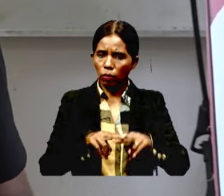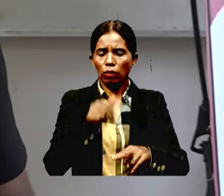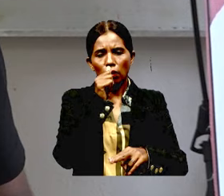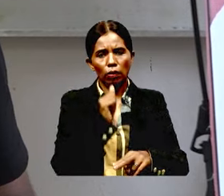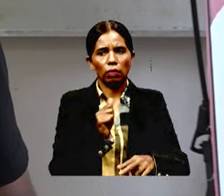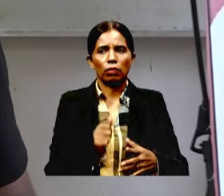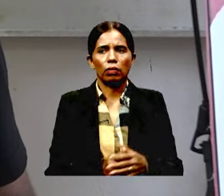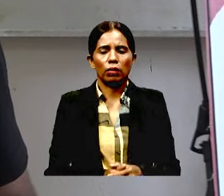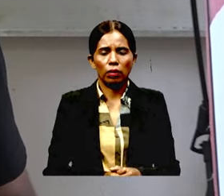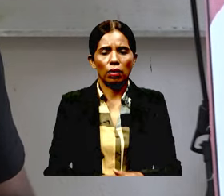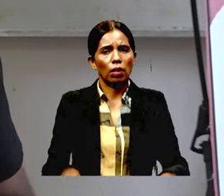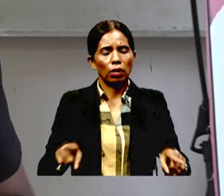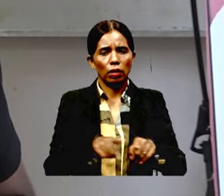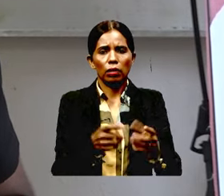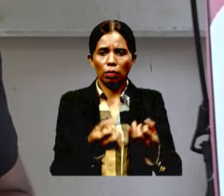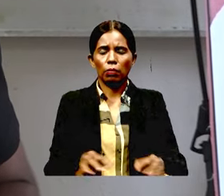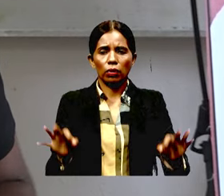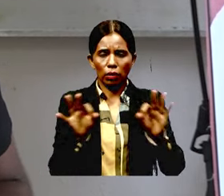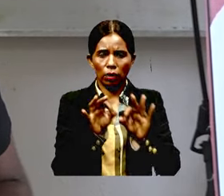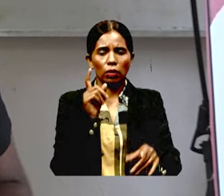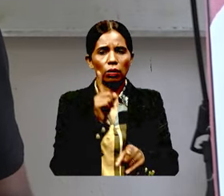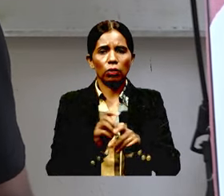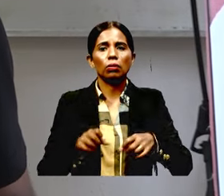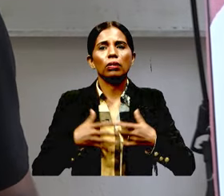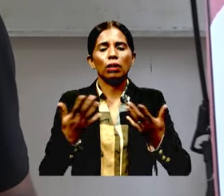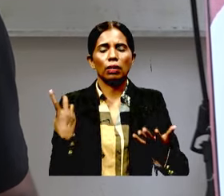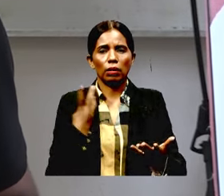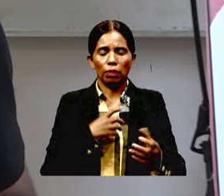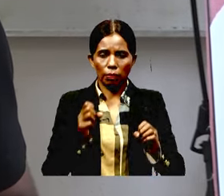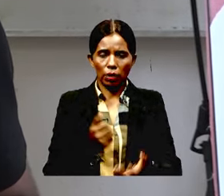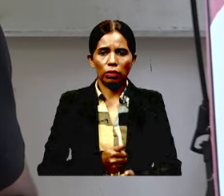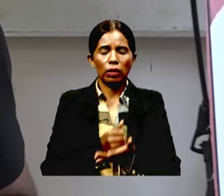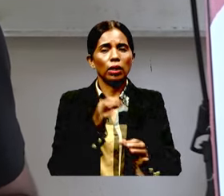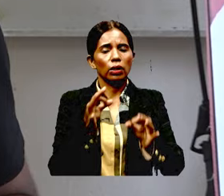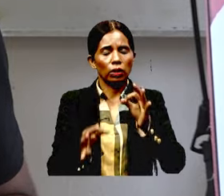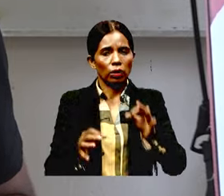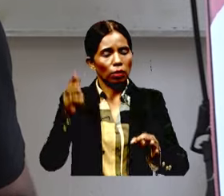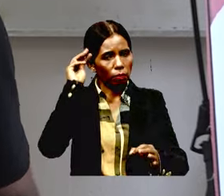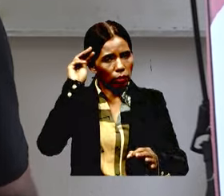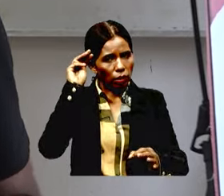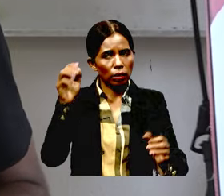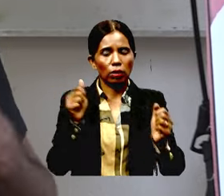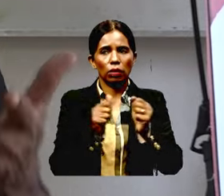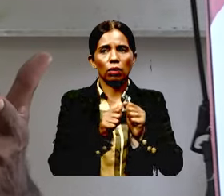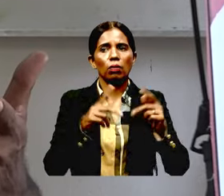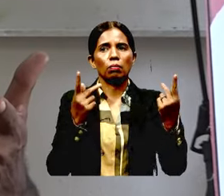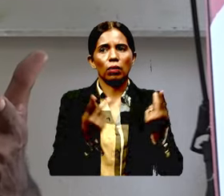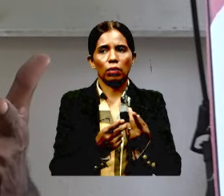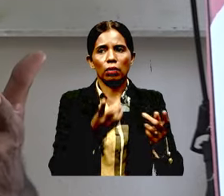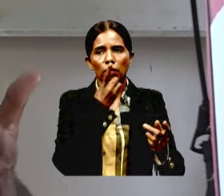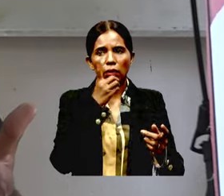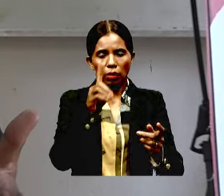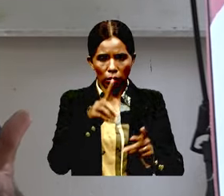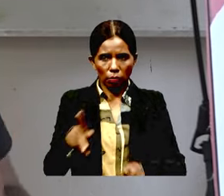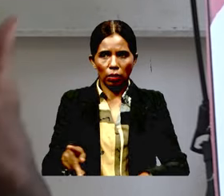ira ne ne sai essential te tebes o insama ita ten ki responde se bele kari entre ministra ho compañía rasi ten ki declara vai publi